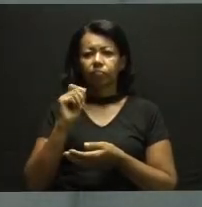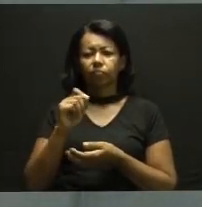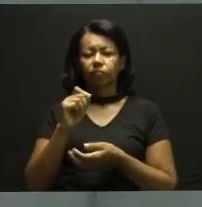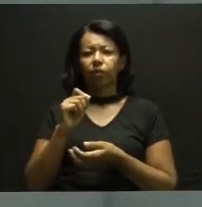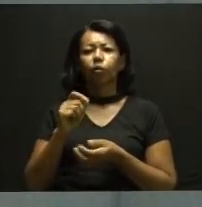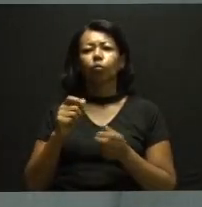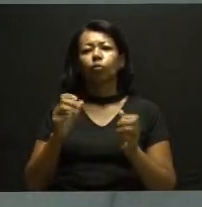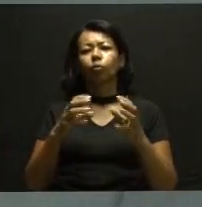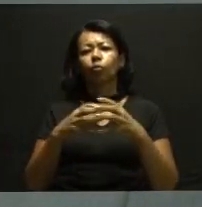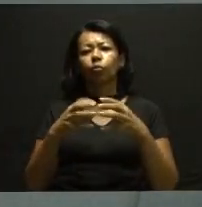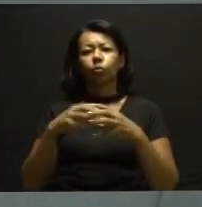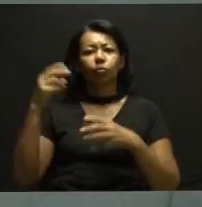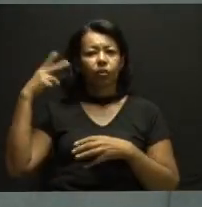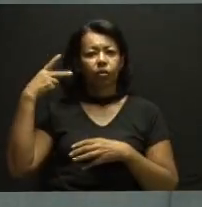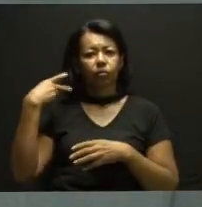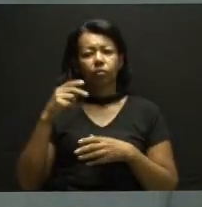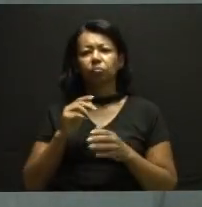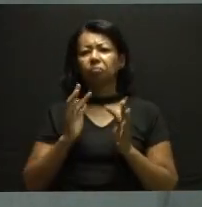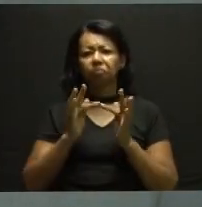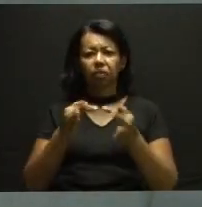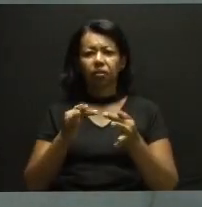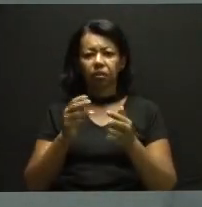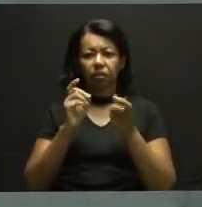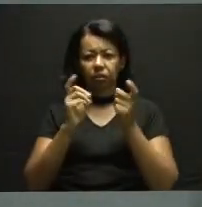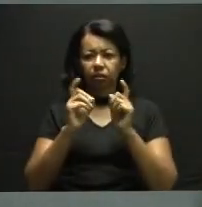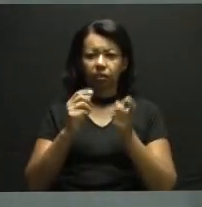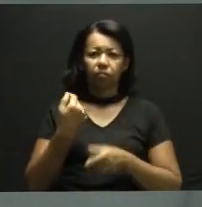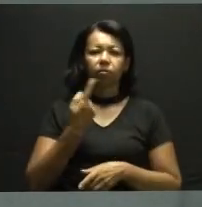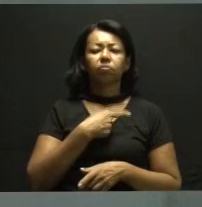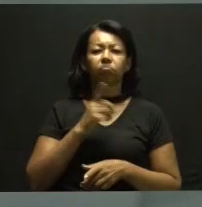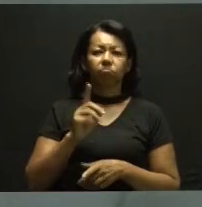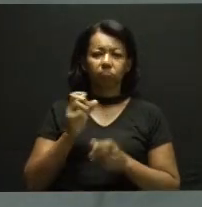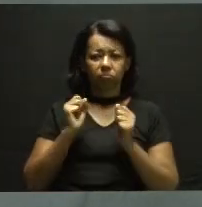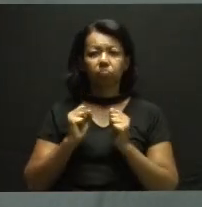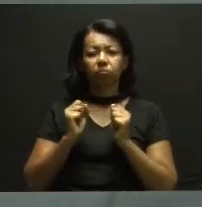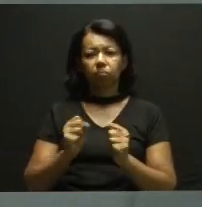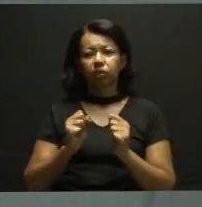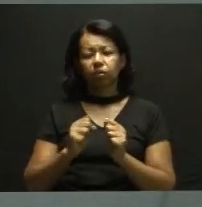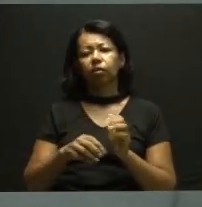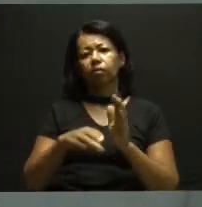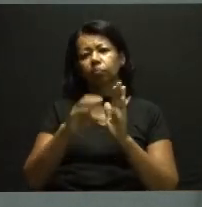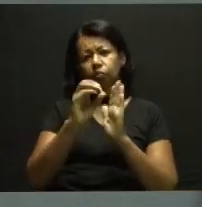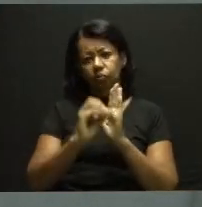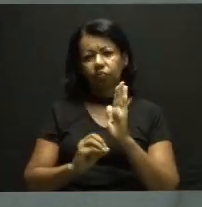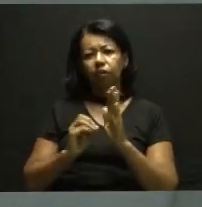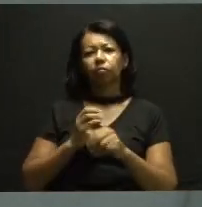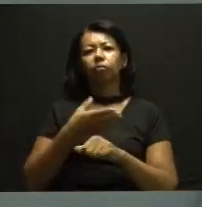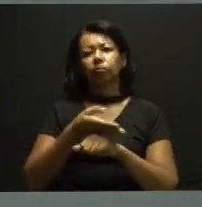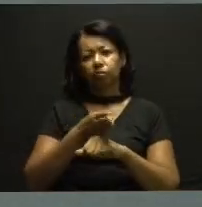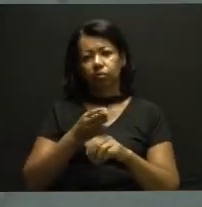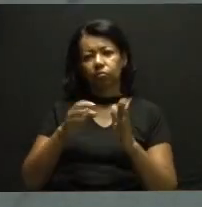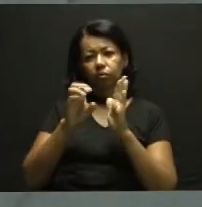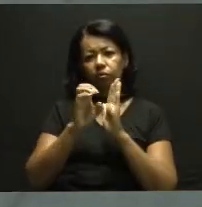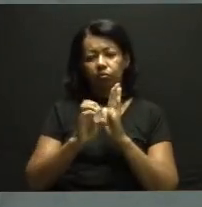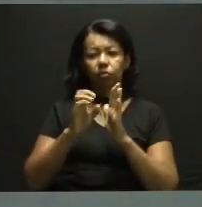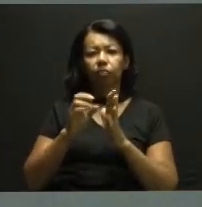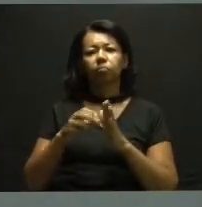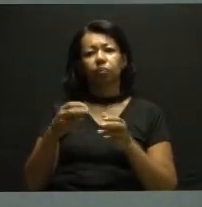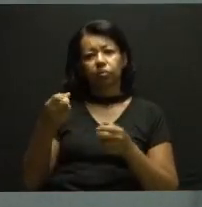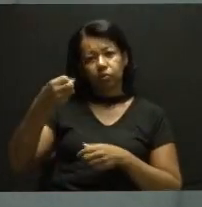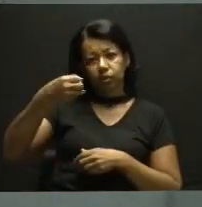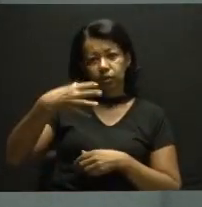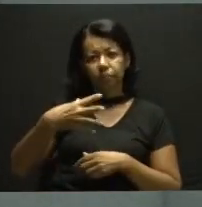parlamento que a obstrução na sessão é uma prerrogativa nossa já entramos com ofício requerimento ao executivo que nos explique a real situação